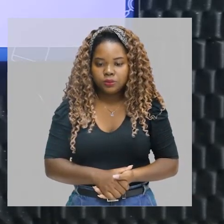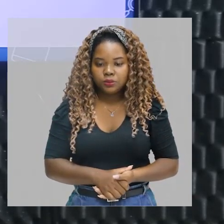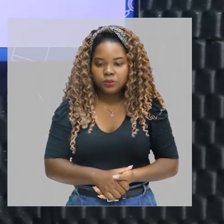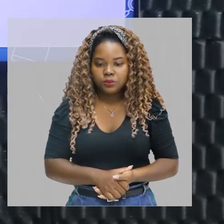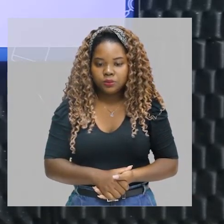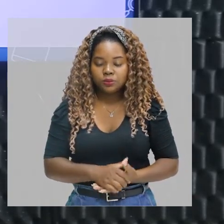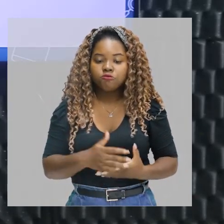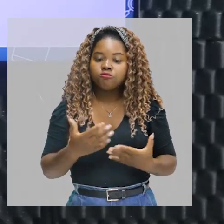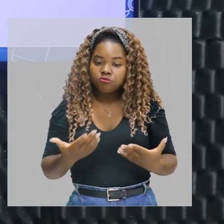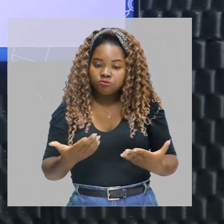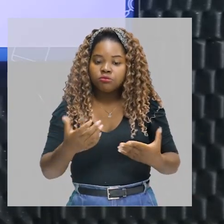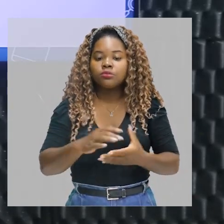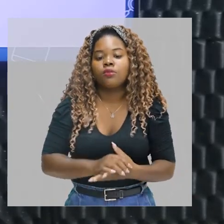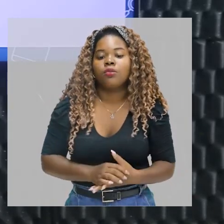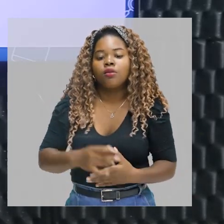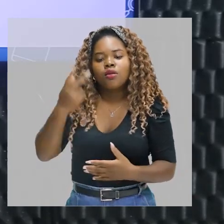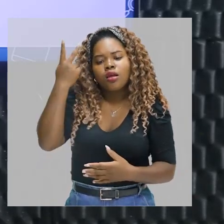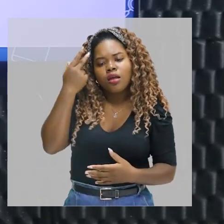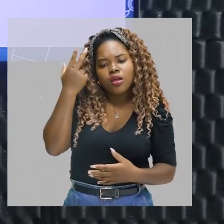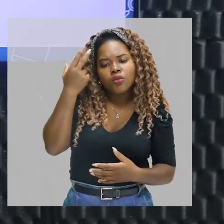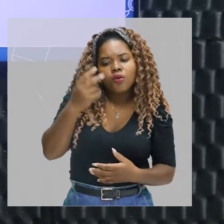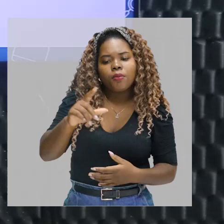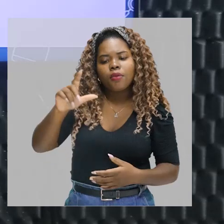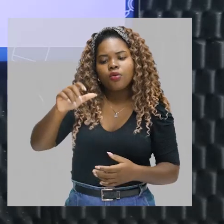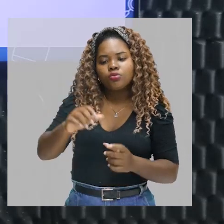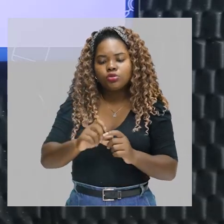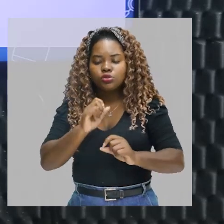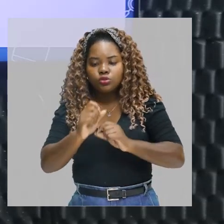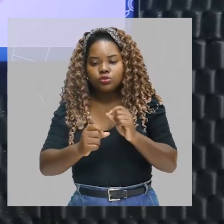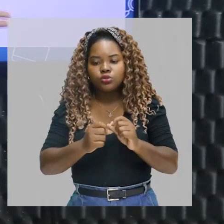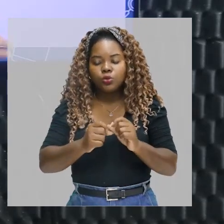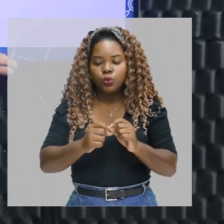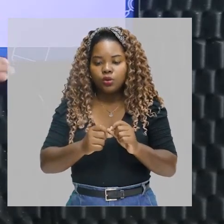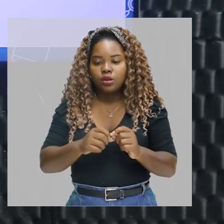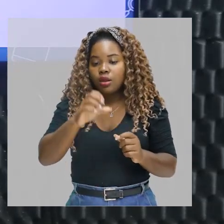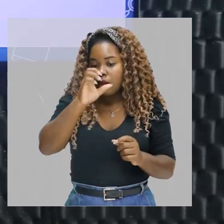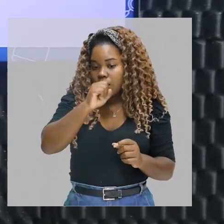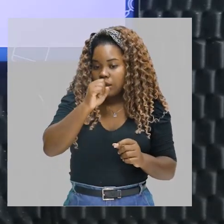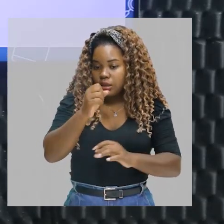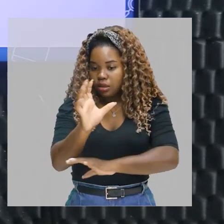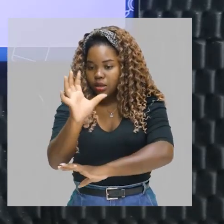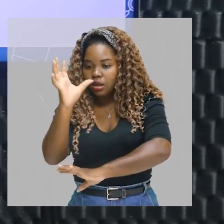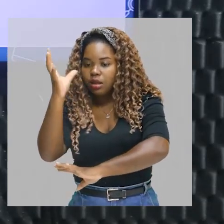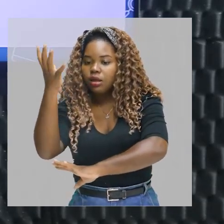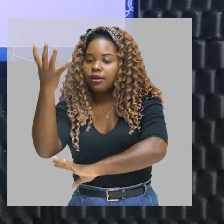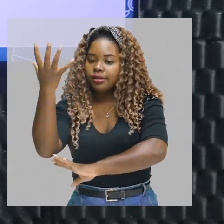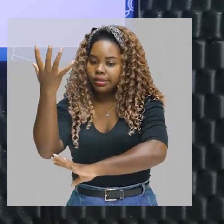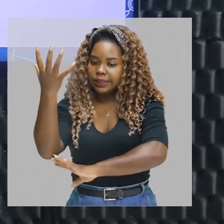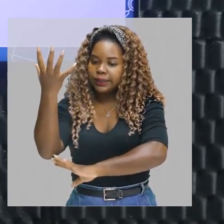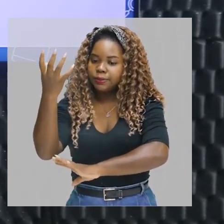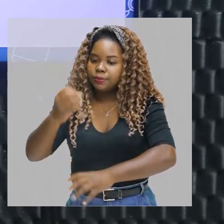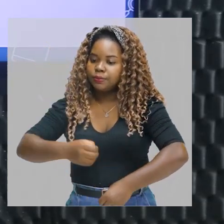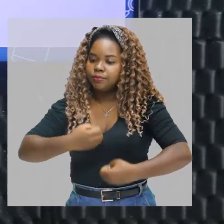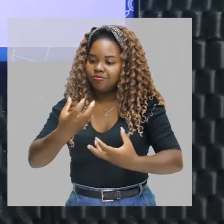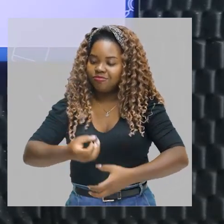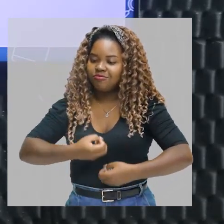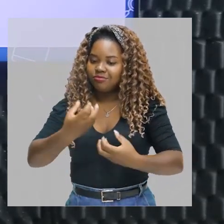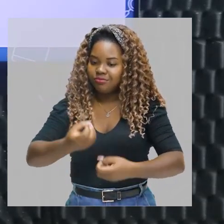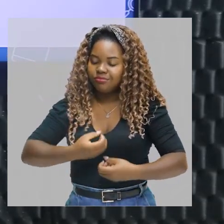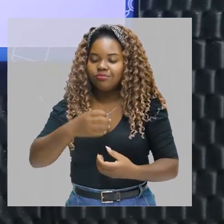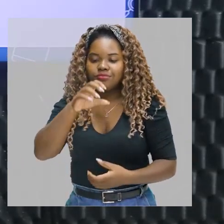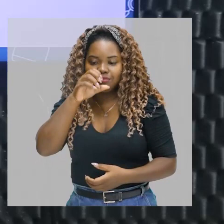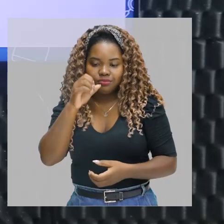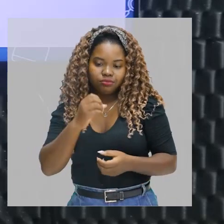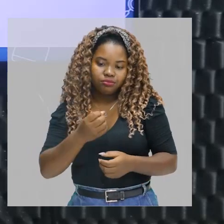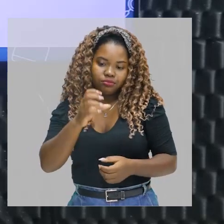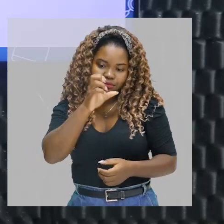produzir laranjas, tá certo? Então, nós estamos tratando de funcionamento ou produção. Então, a palavra natureza, ela substitui